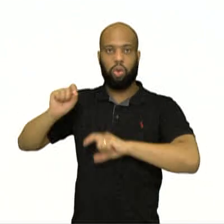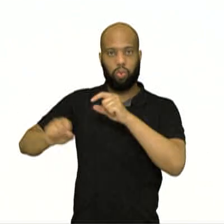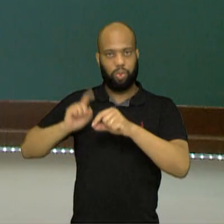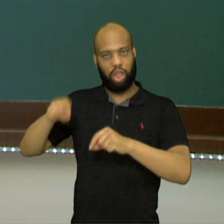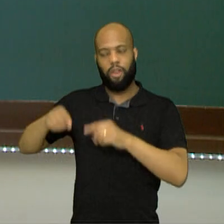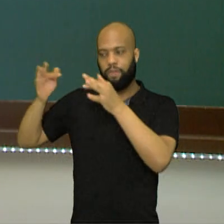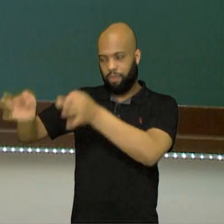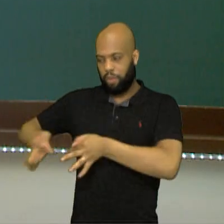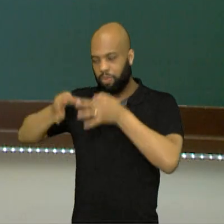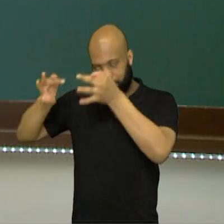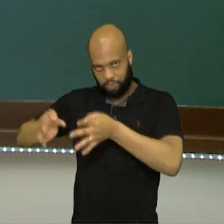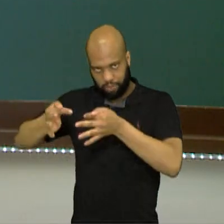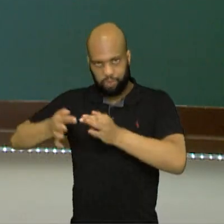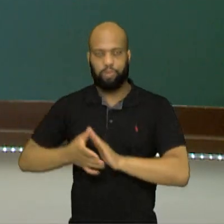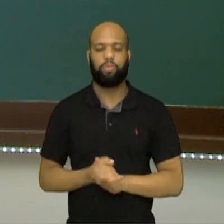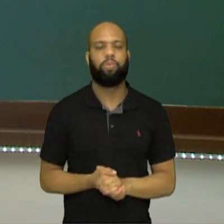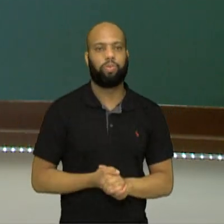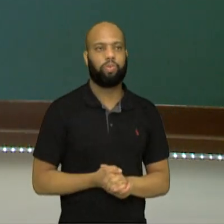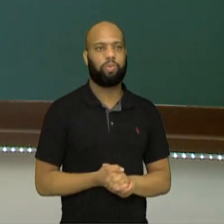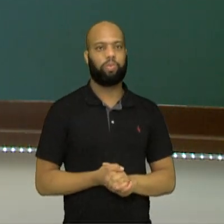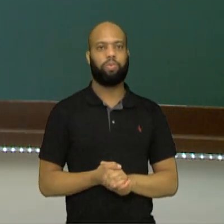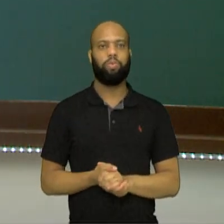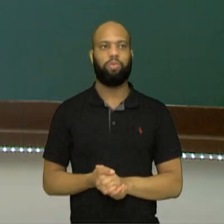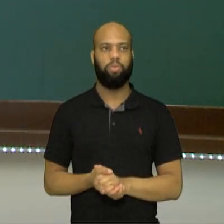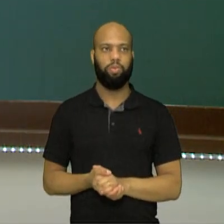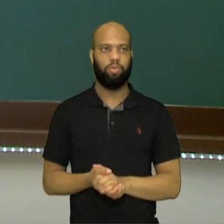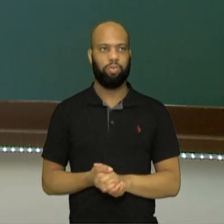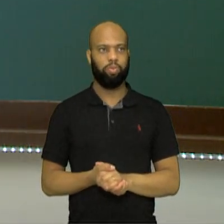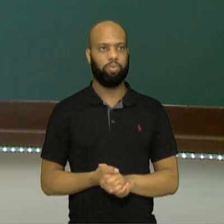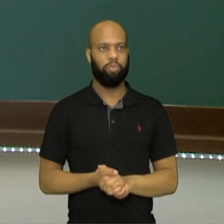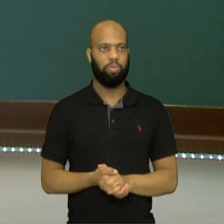chamada de feudo, tá bom?